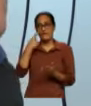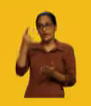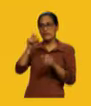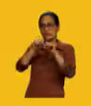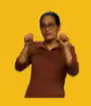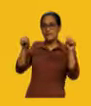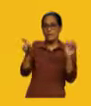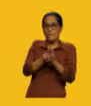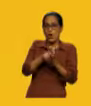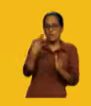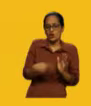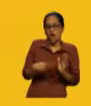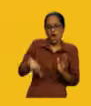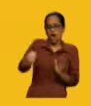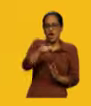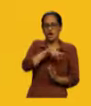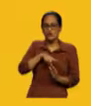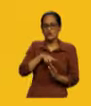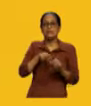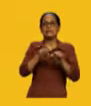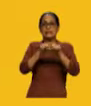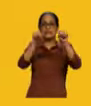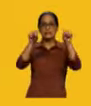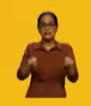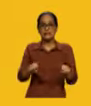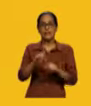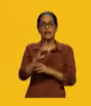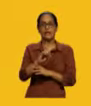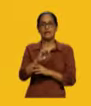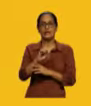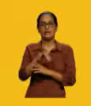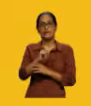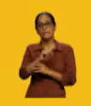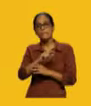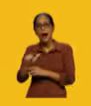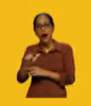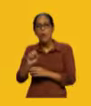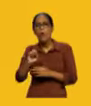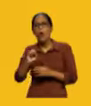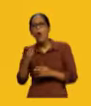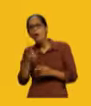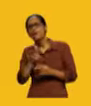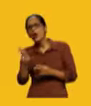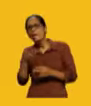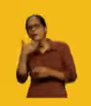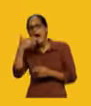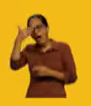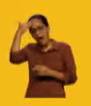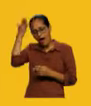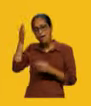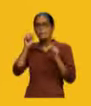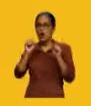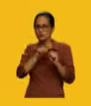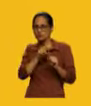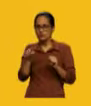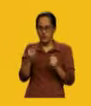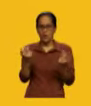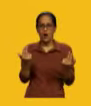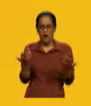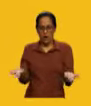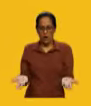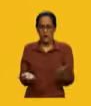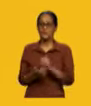sistema pode ser chamado sistema decimal ou sistema indo-arábico. O nosso sistema,